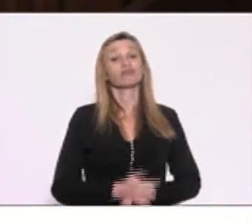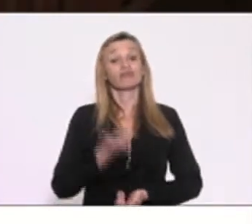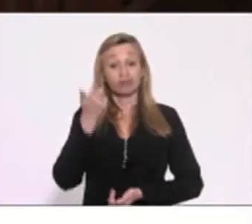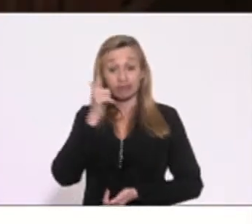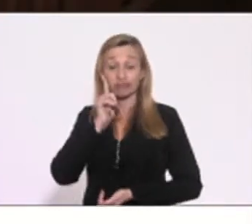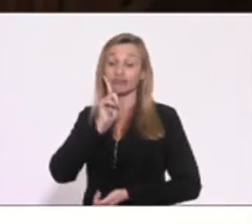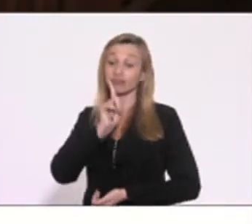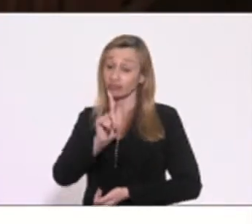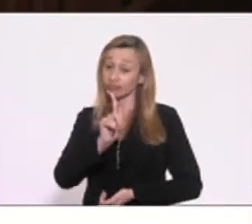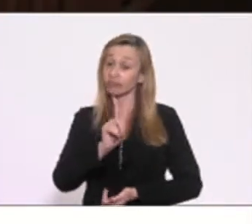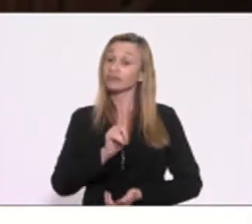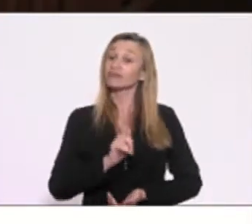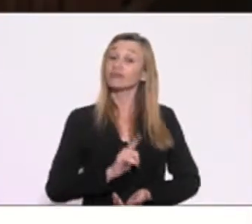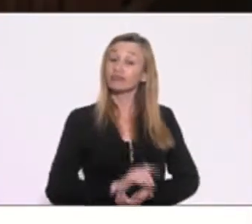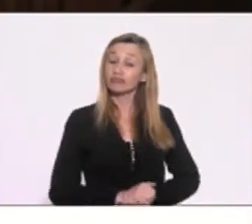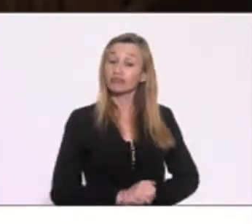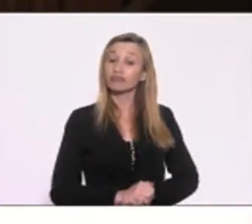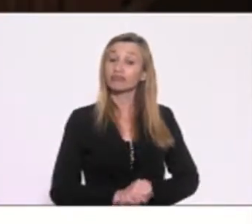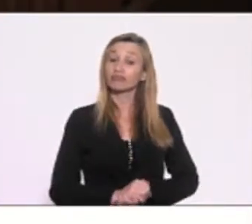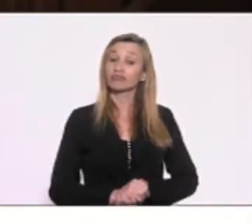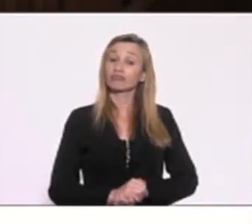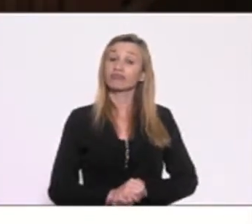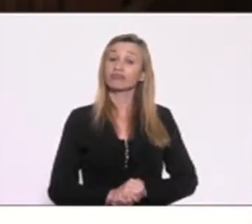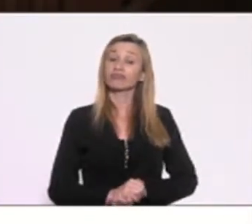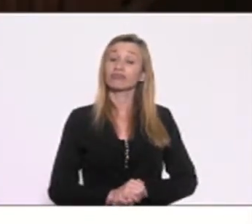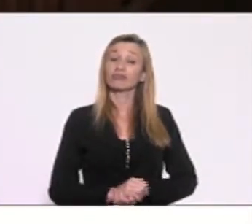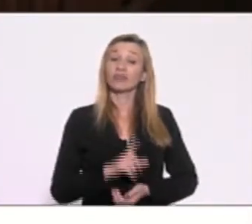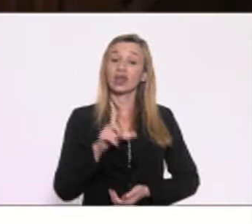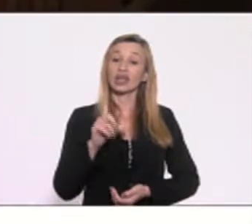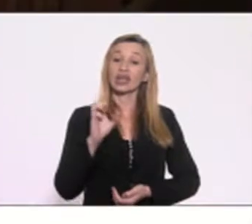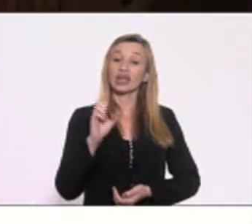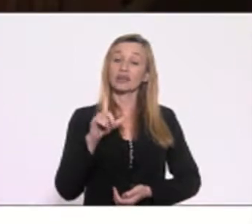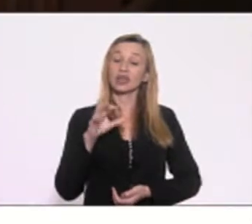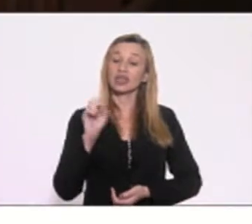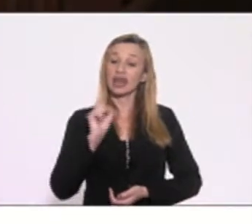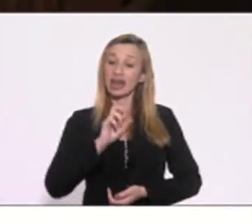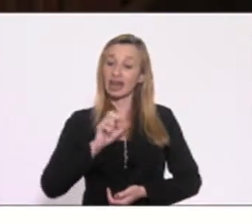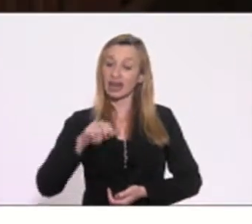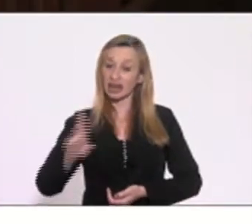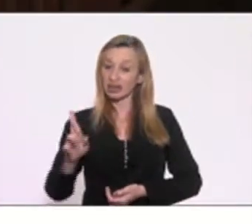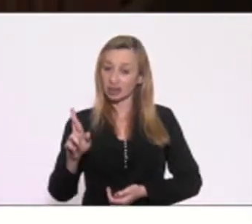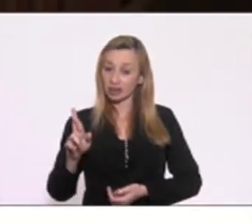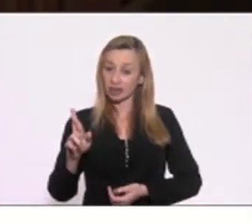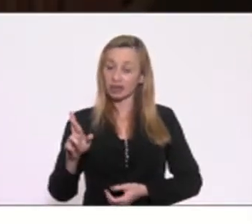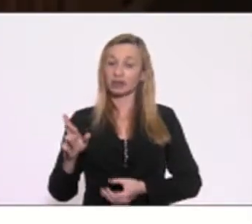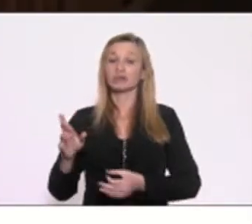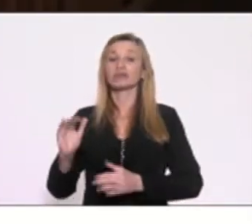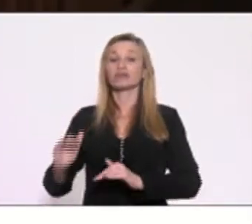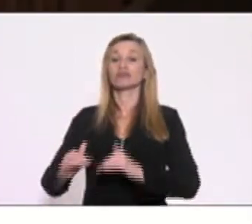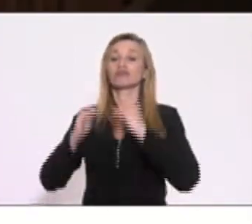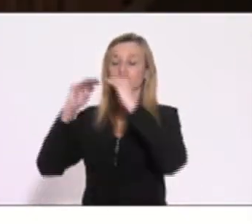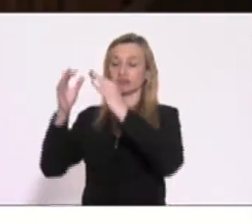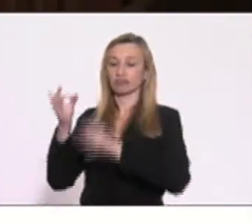Conseguiu uma liminar monocrática no Supremo Tribunal